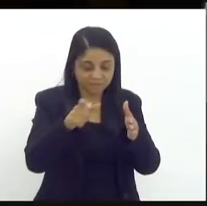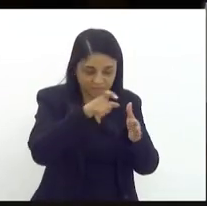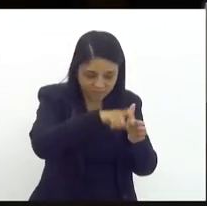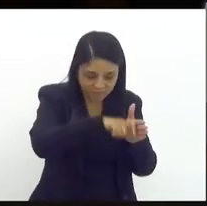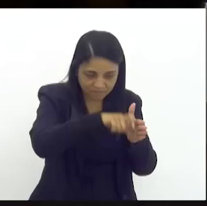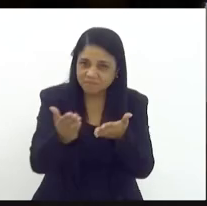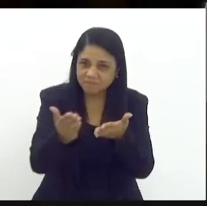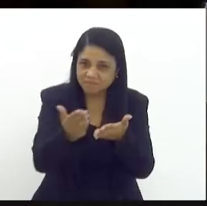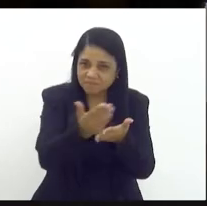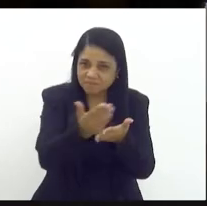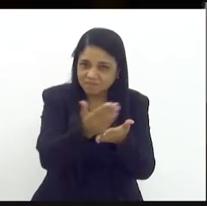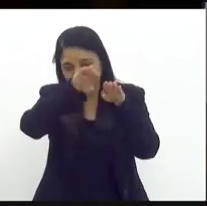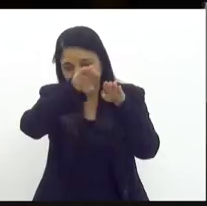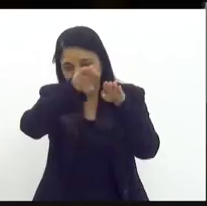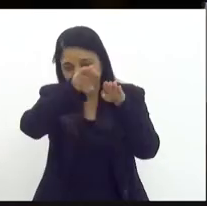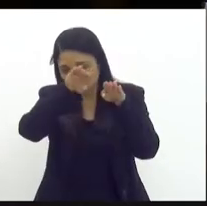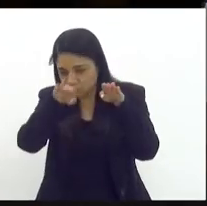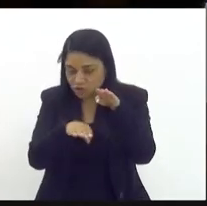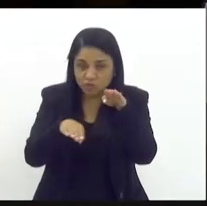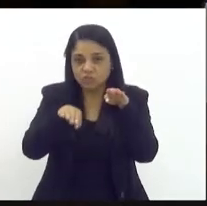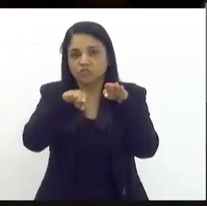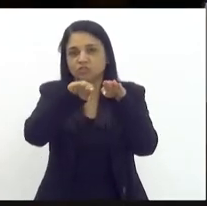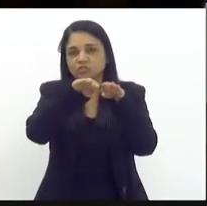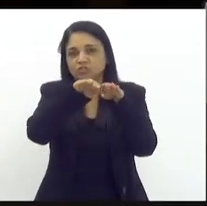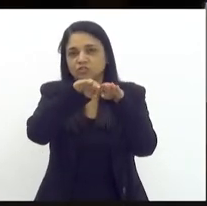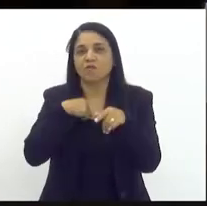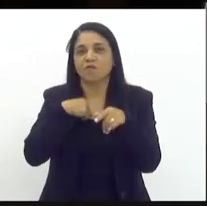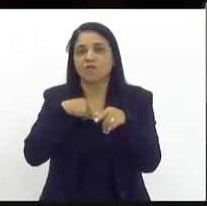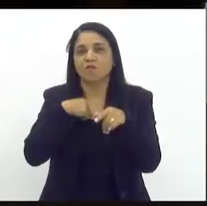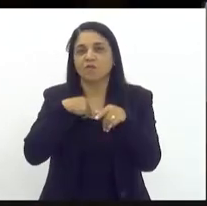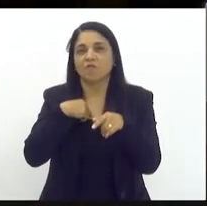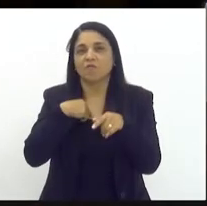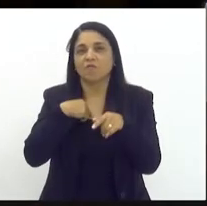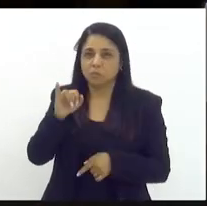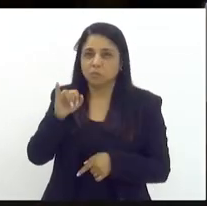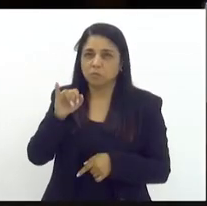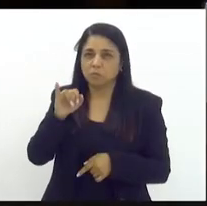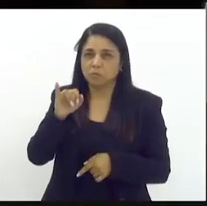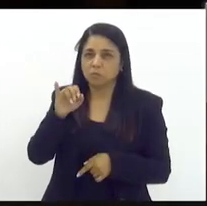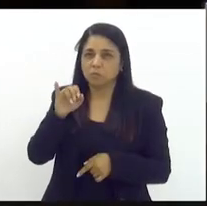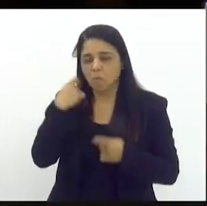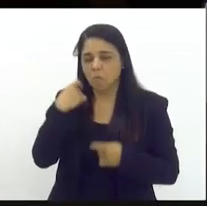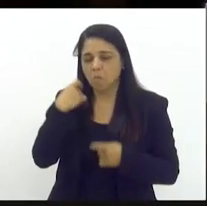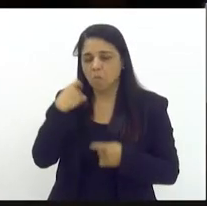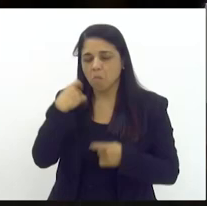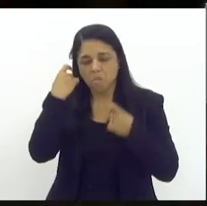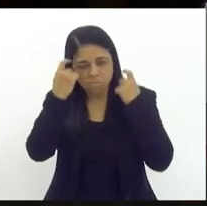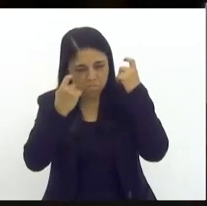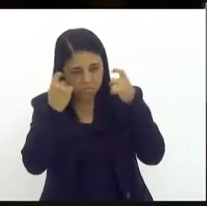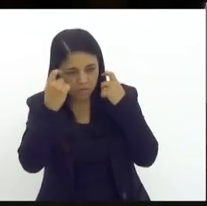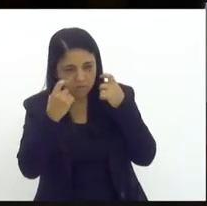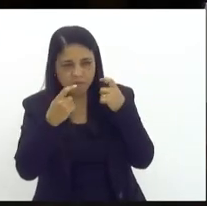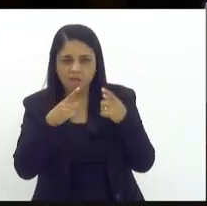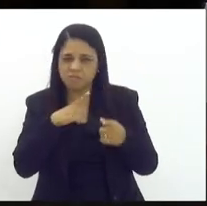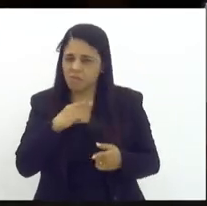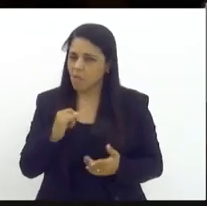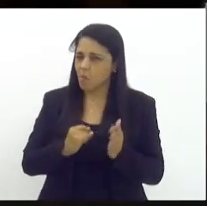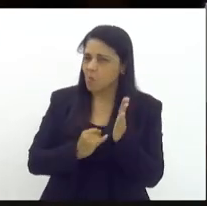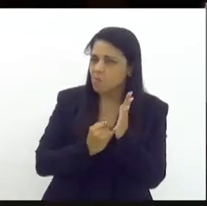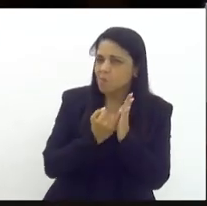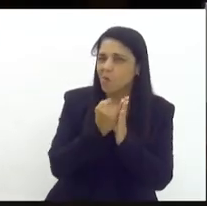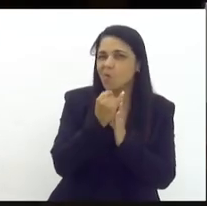diminui desigualdade Por que que o friso do Imposto de Renda eu fico muito receioso quando se diz Ah tem um imposto de grandes fortunas